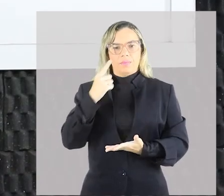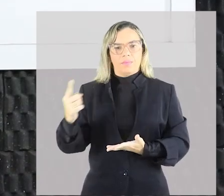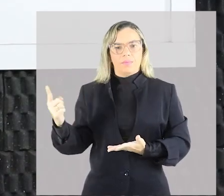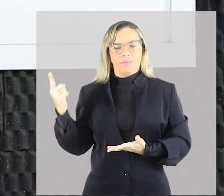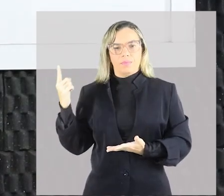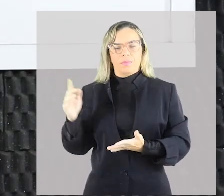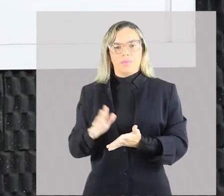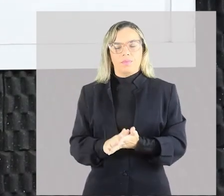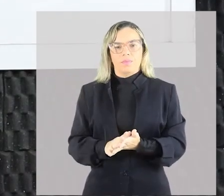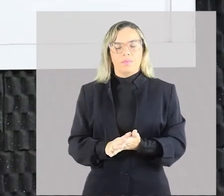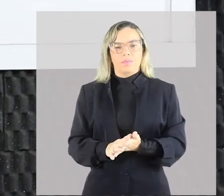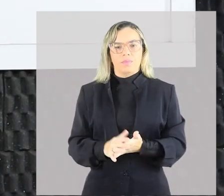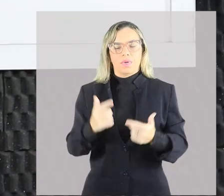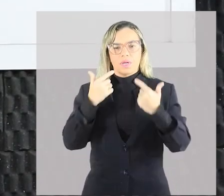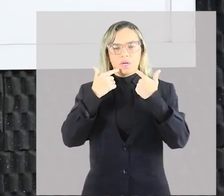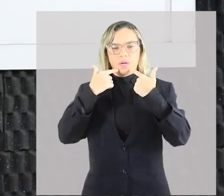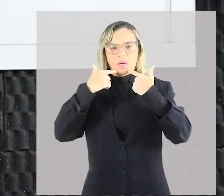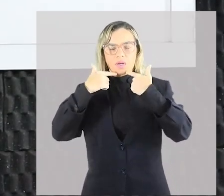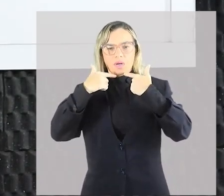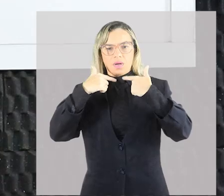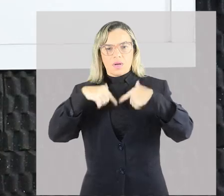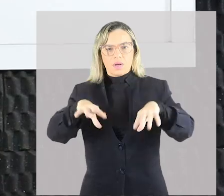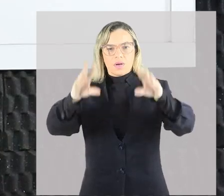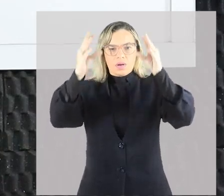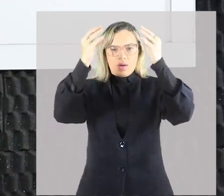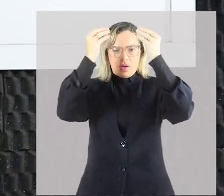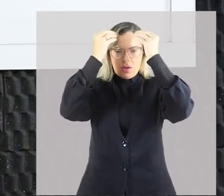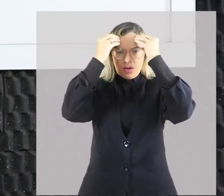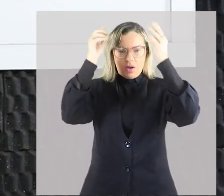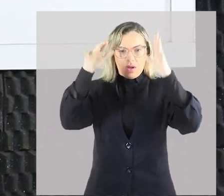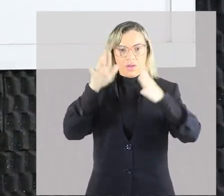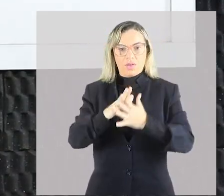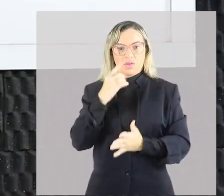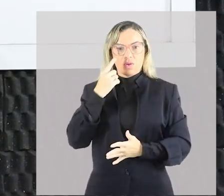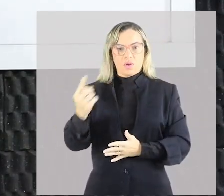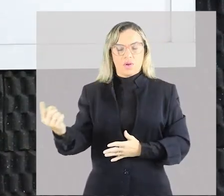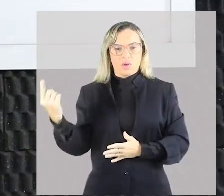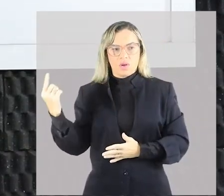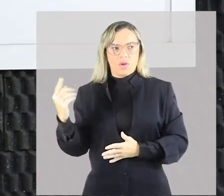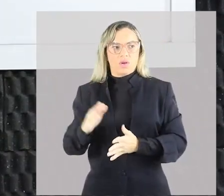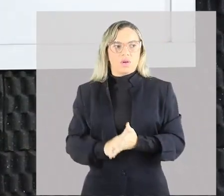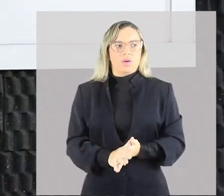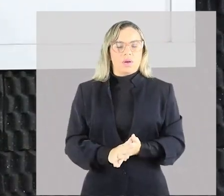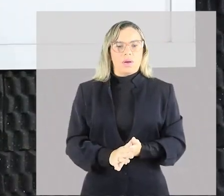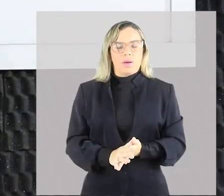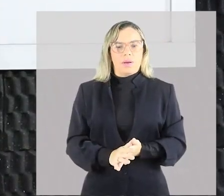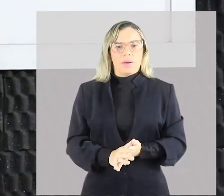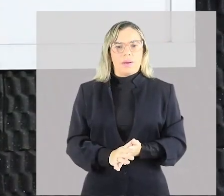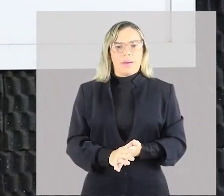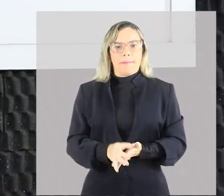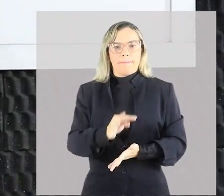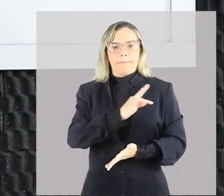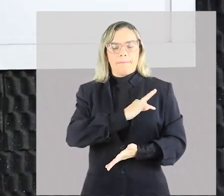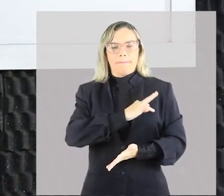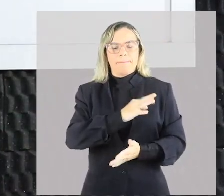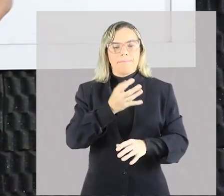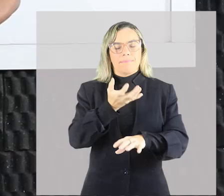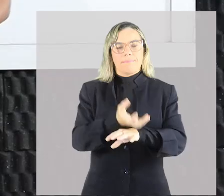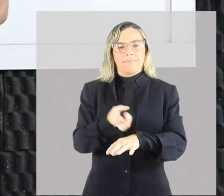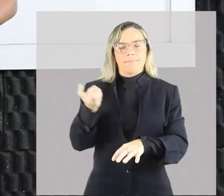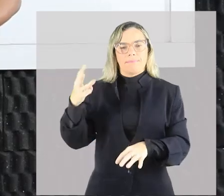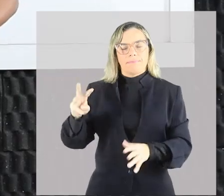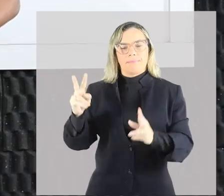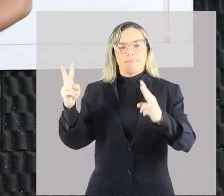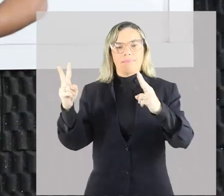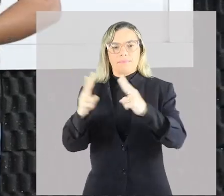mais técnica, né? Uma linguagem mais matemática. Então, eu estou dizendo que esse conjunto C, que eu chamei de x,